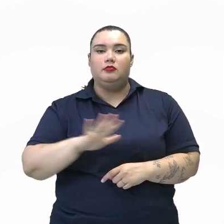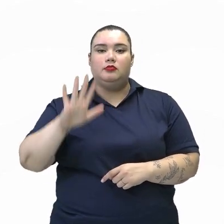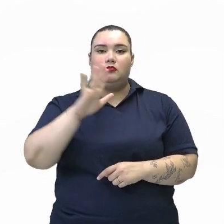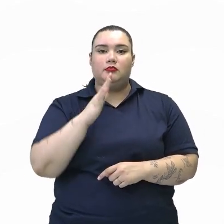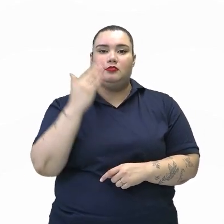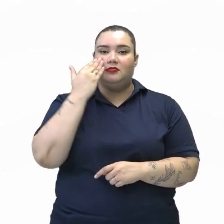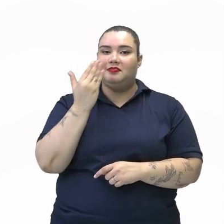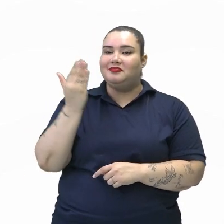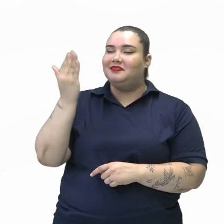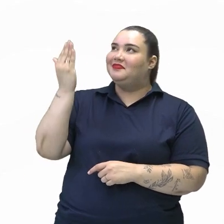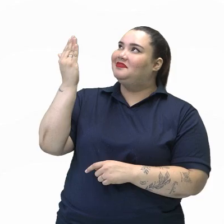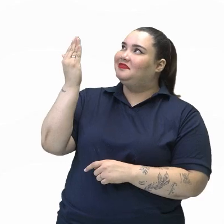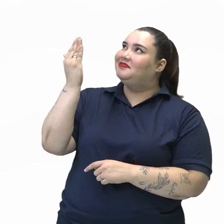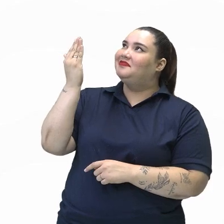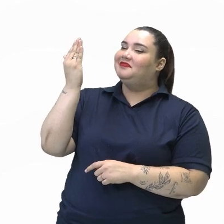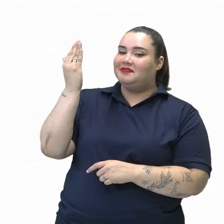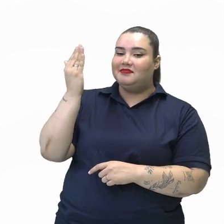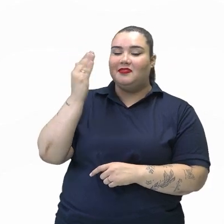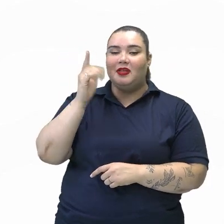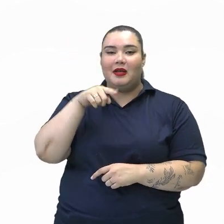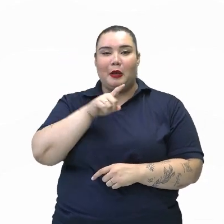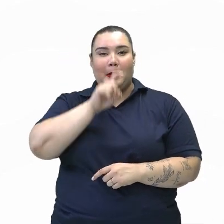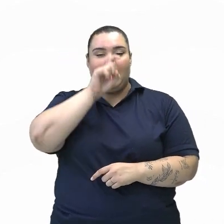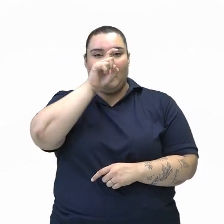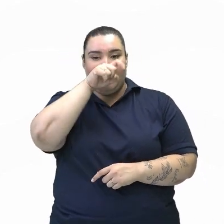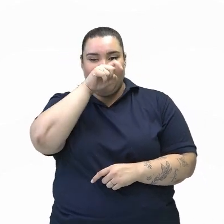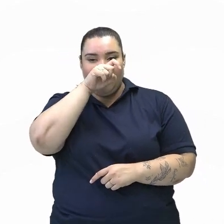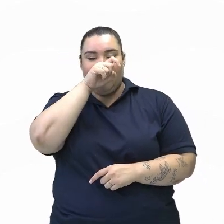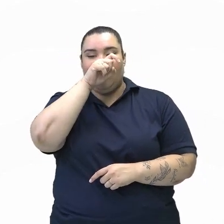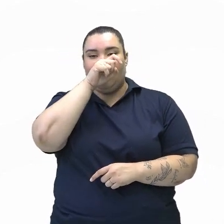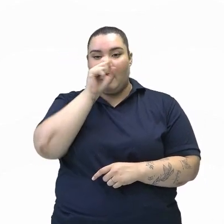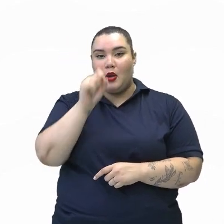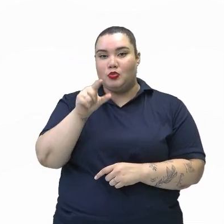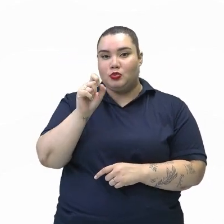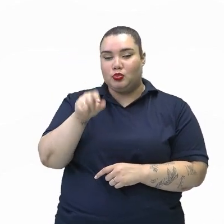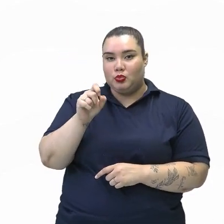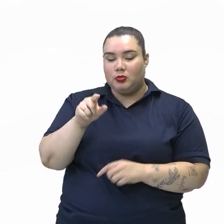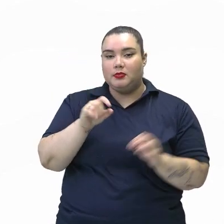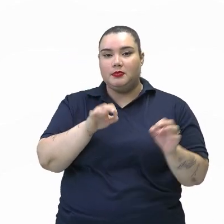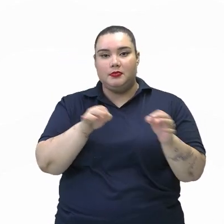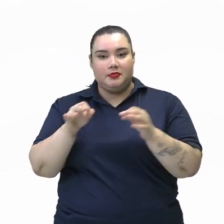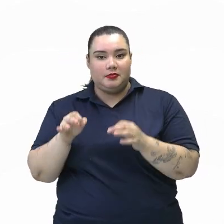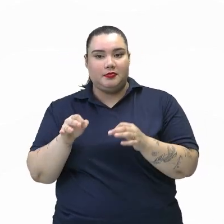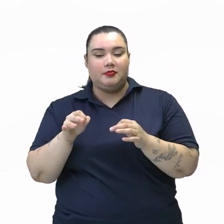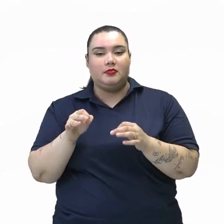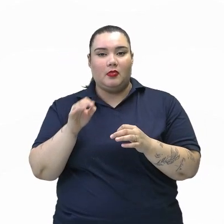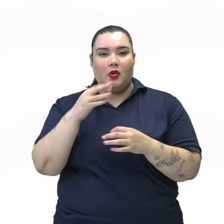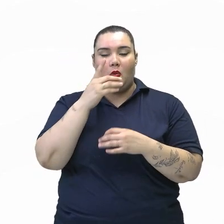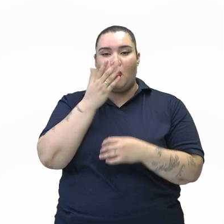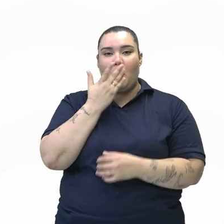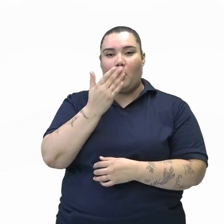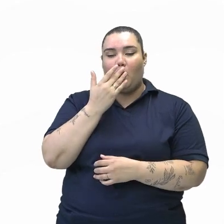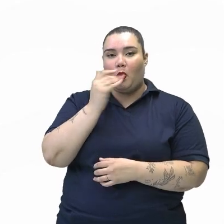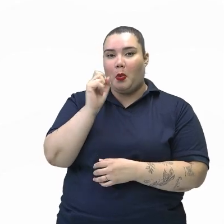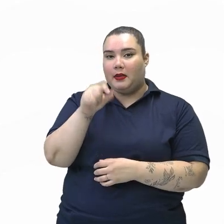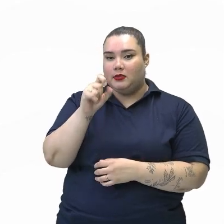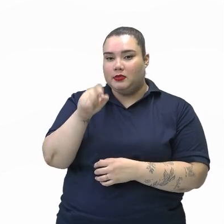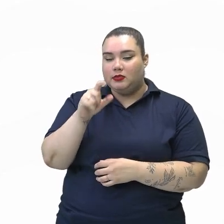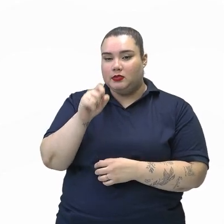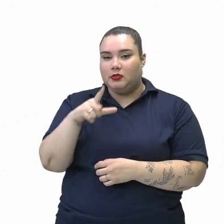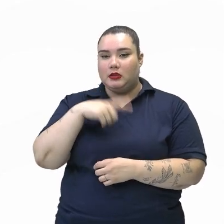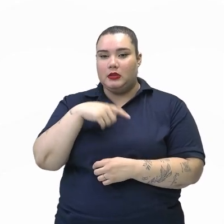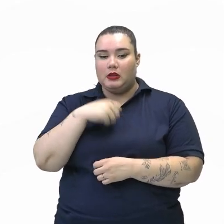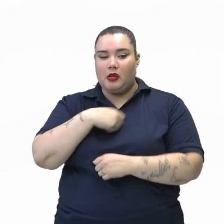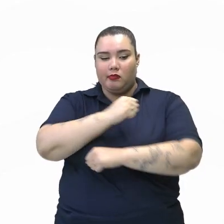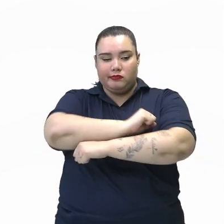um belo representante, né, que é a arara, uma arara azul, né, uma arara azulada, com essas penas